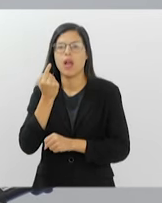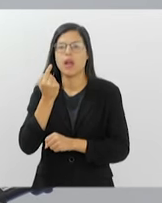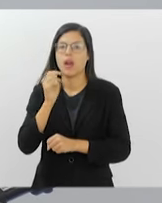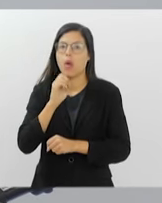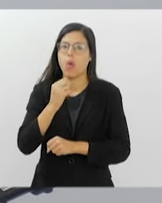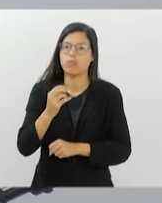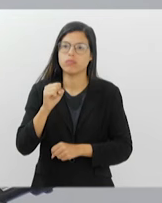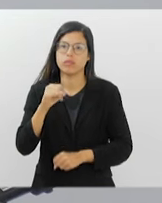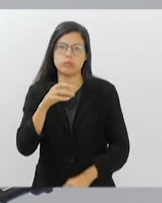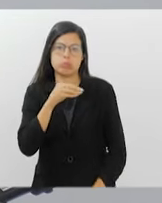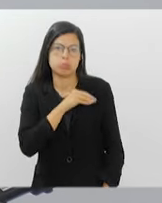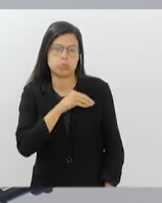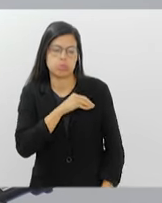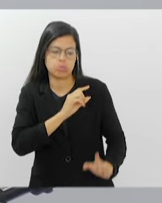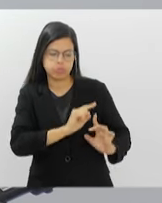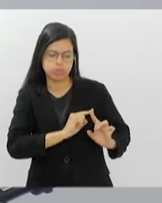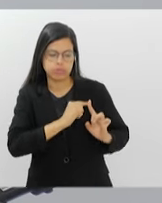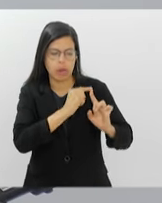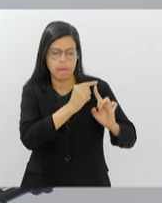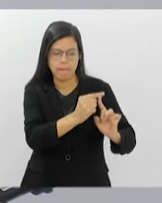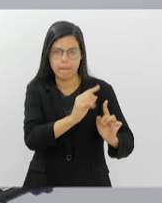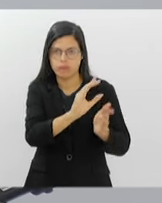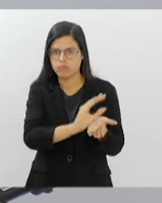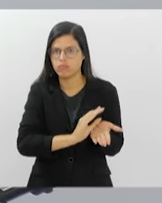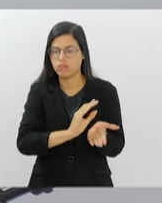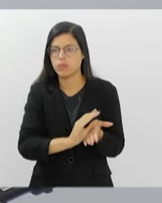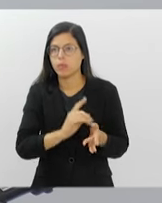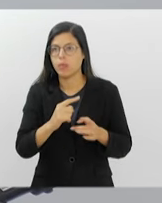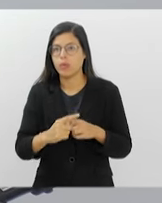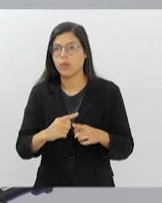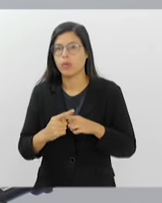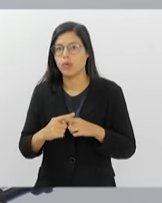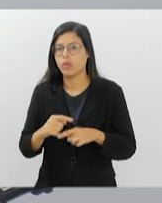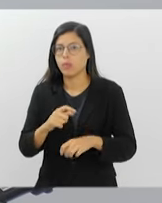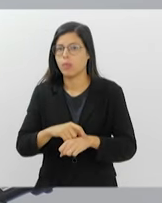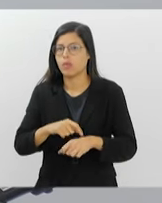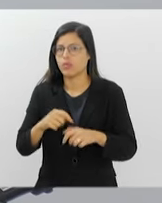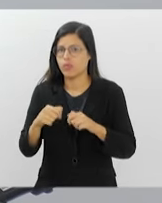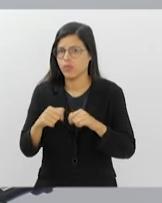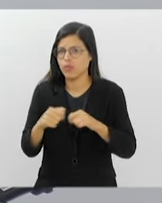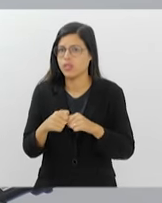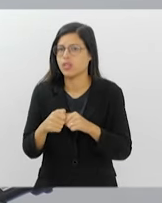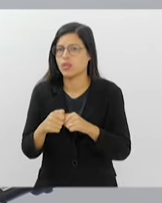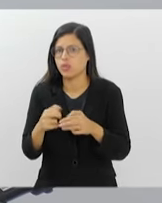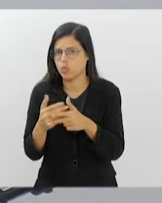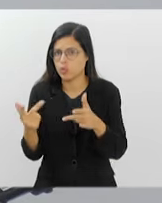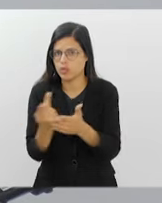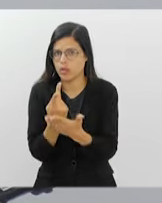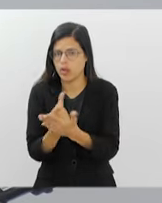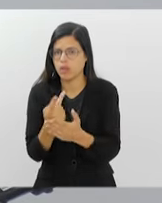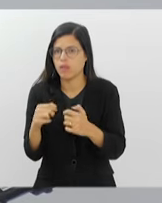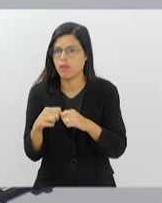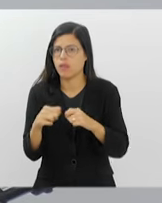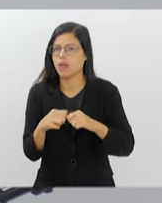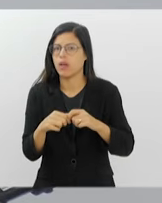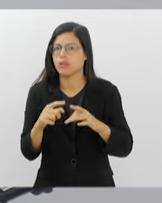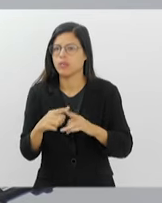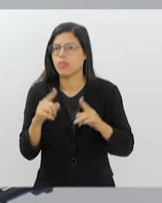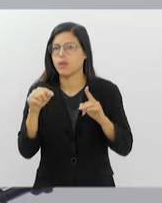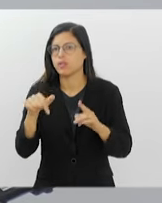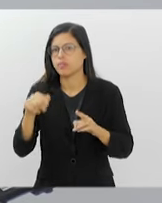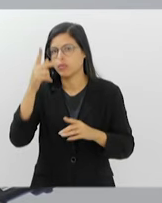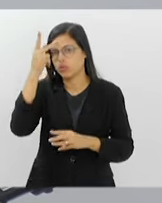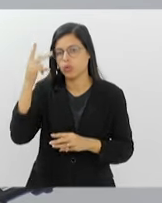mais porque na hora de fazer papagaiada sabe fazer Mas quem paga a conta é o soldado é o Praça que tá na